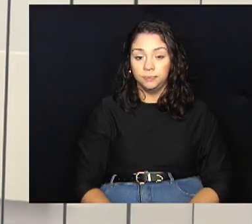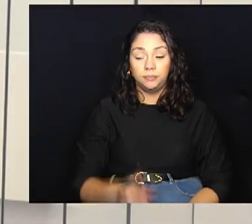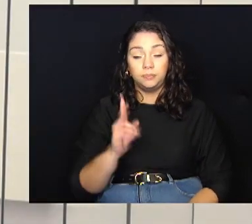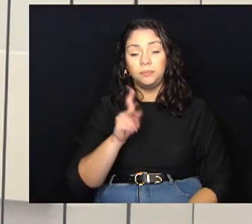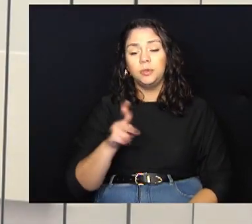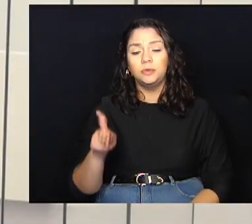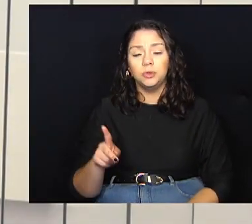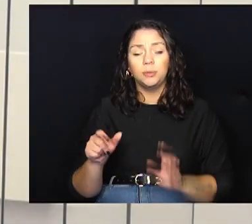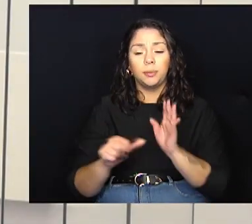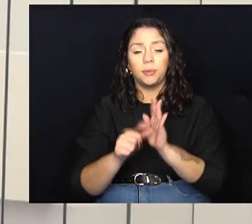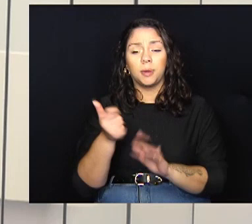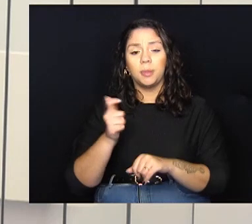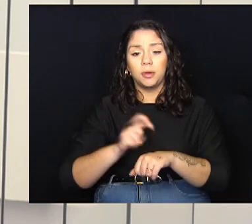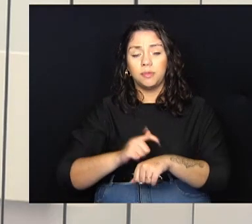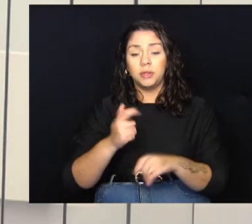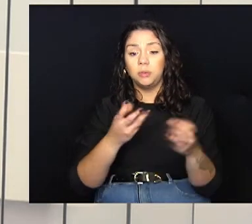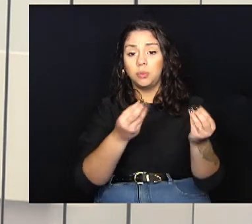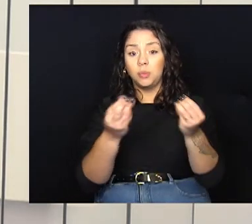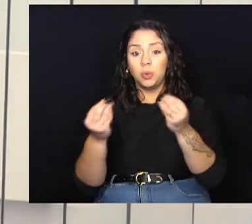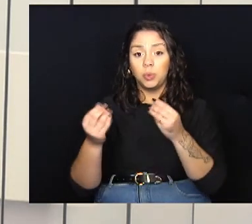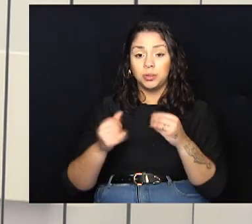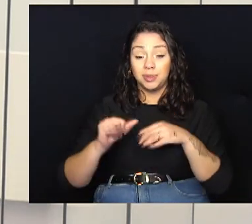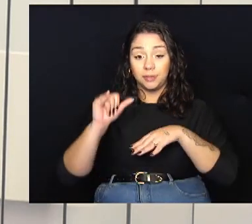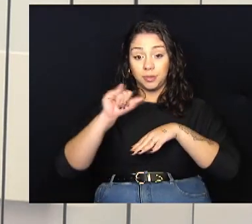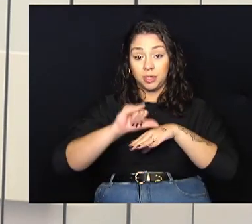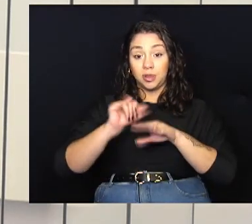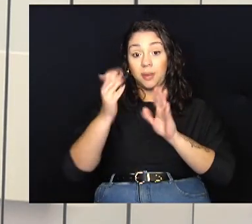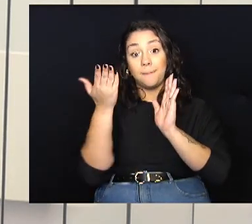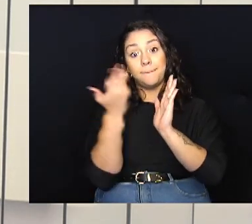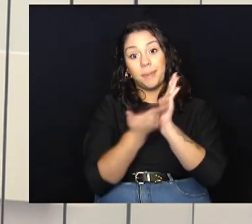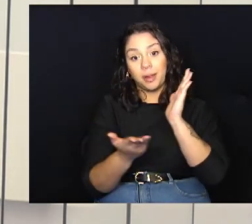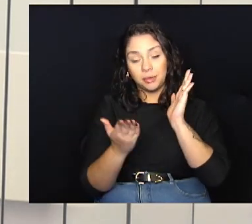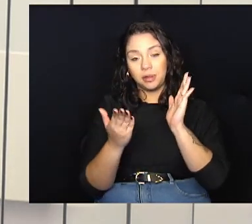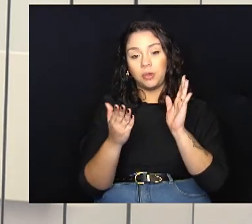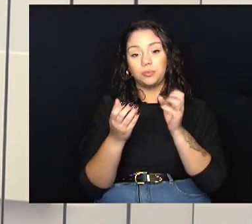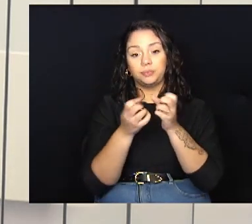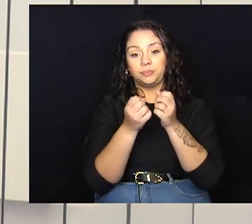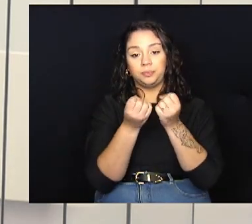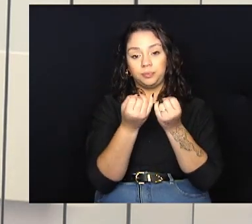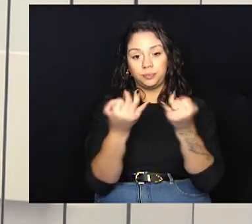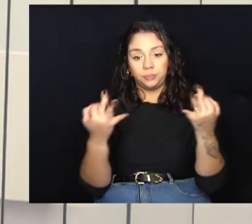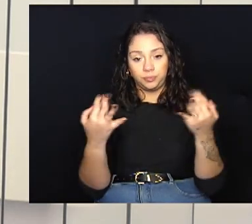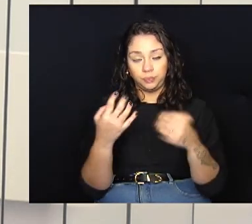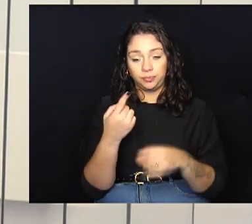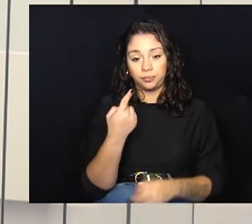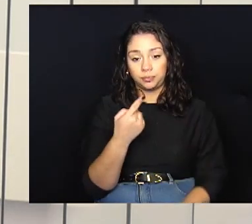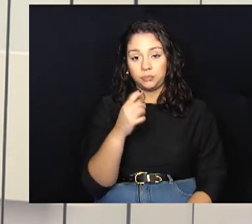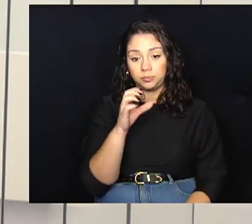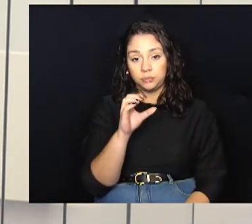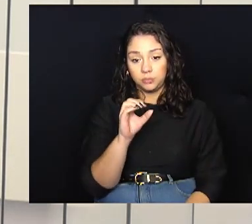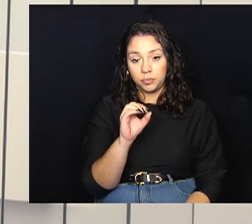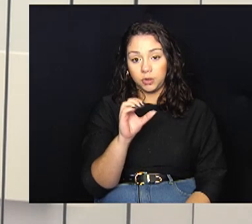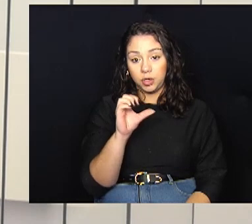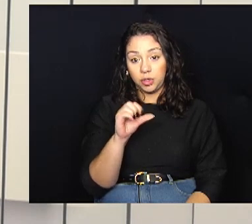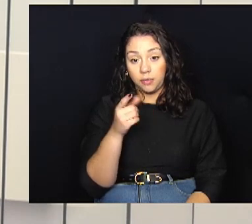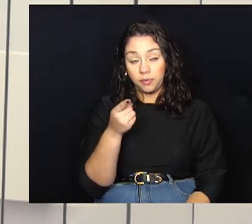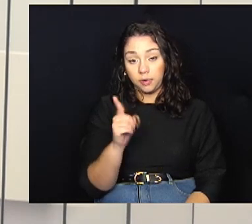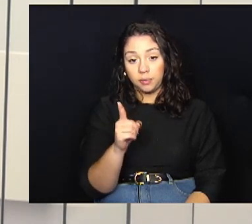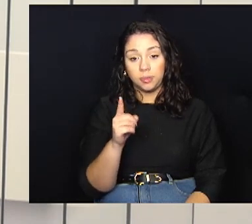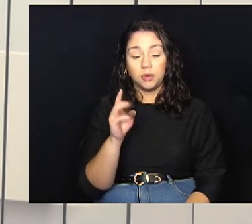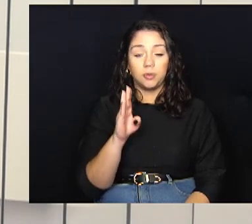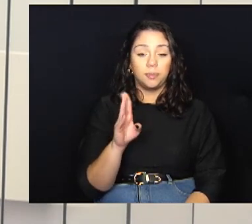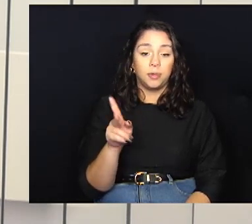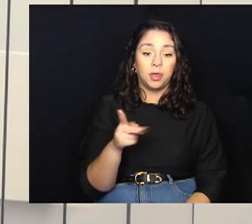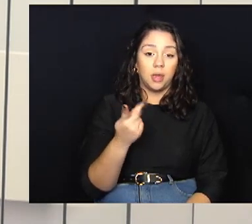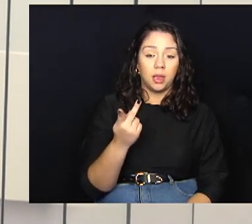muitas capitais perderam habitantes o Rio de Janeiro com menos 109 mil pessoas Belo Horizonte Porto